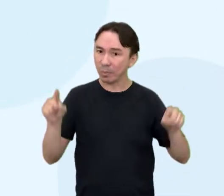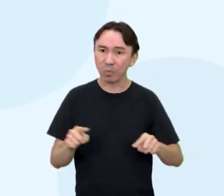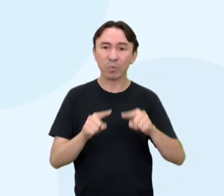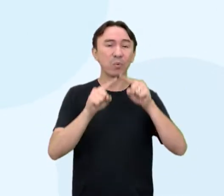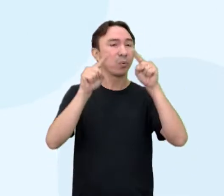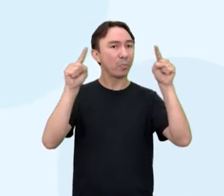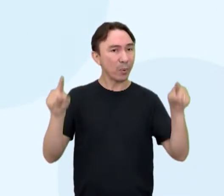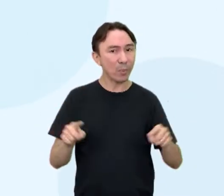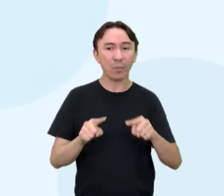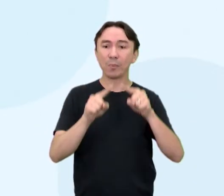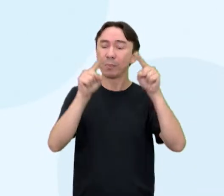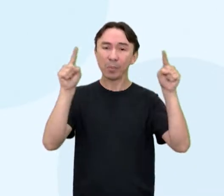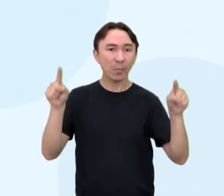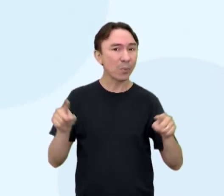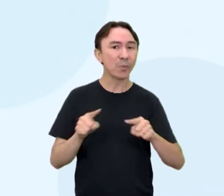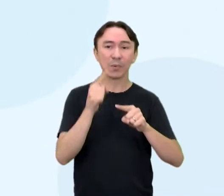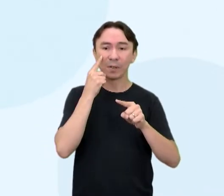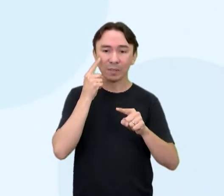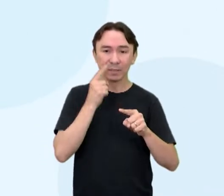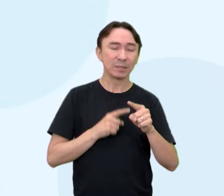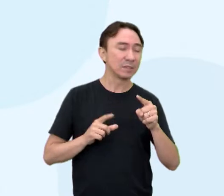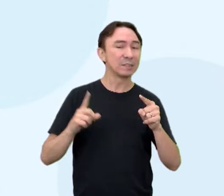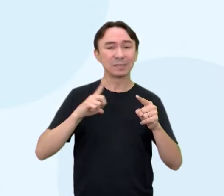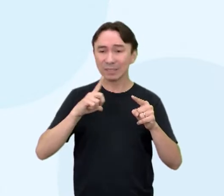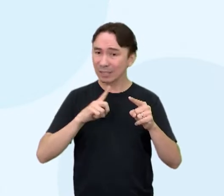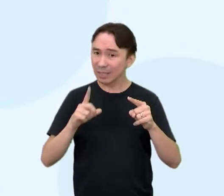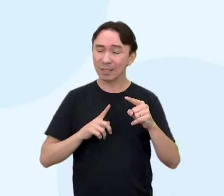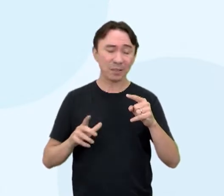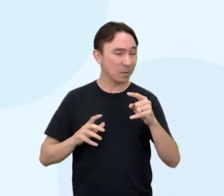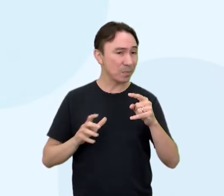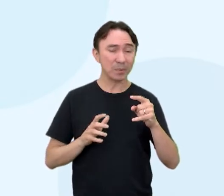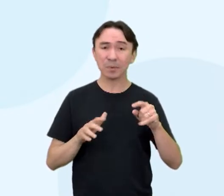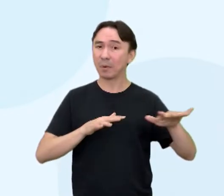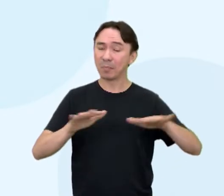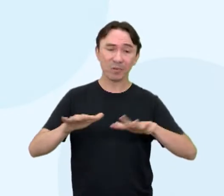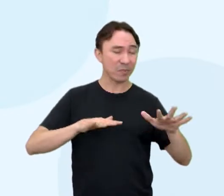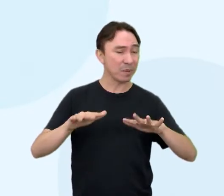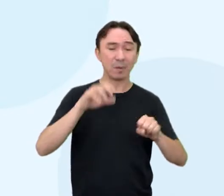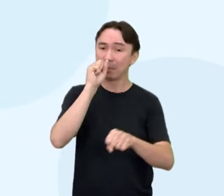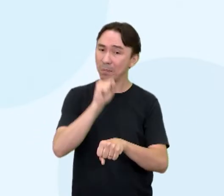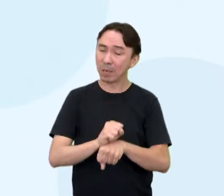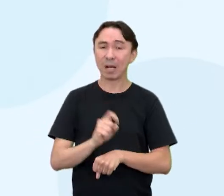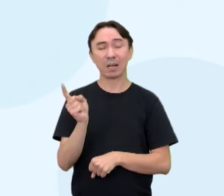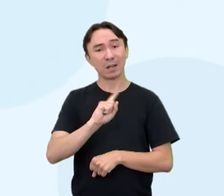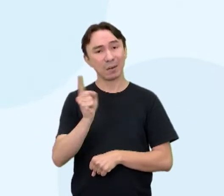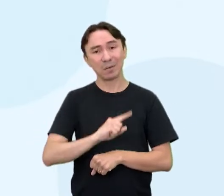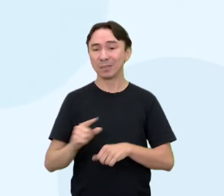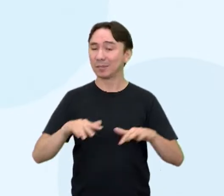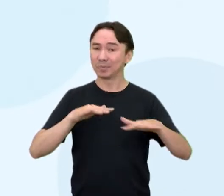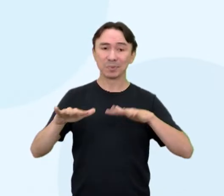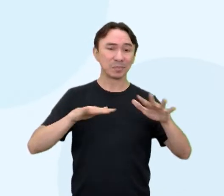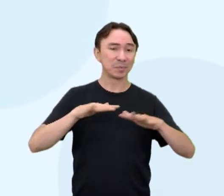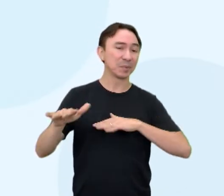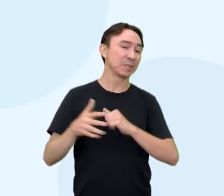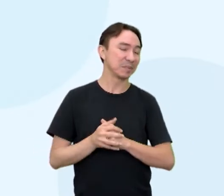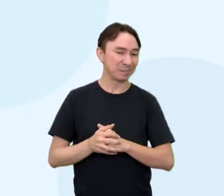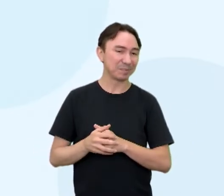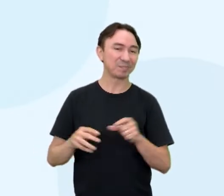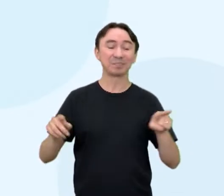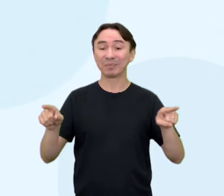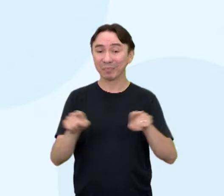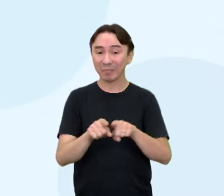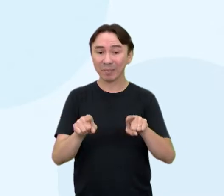né? Então ela está, né, em constante movimento, né? E na parte lá da astenosfera nós temos aí